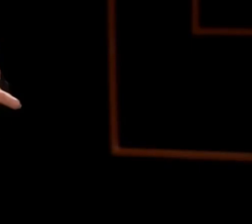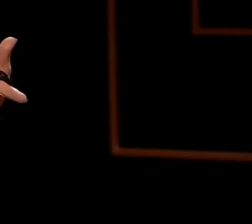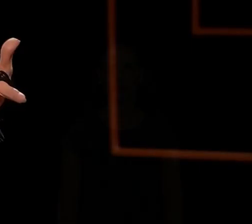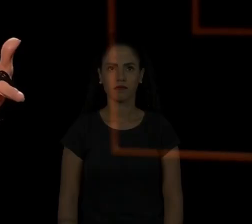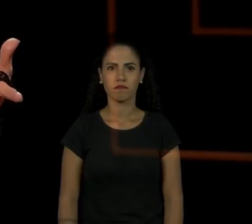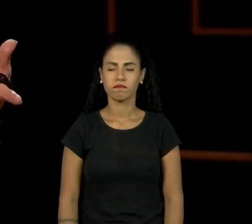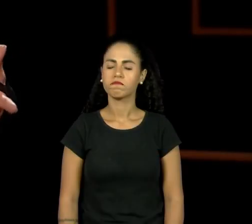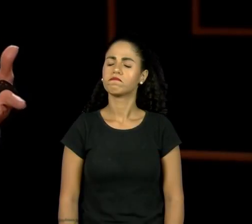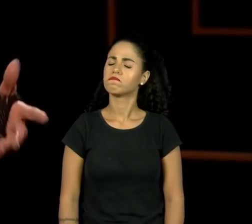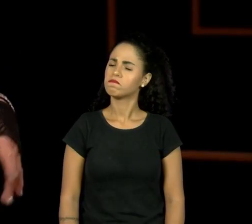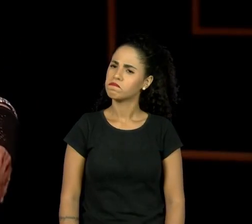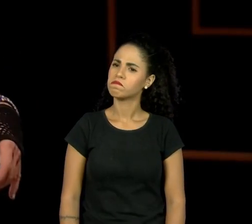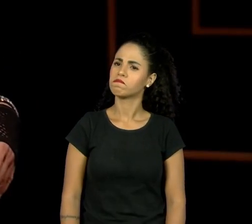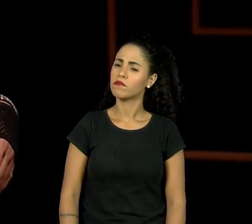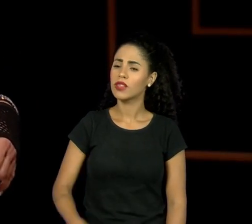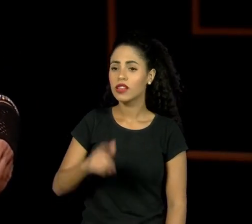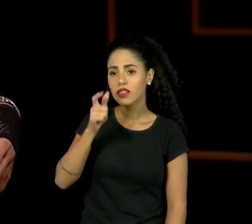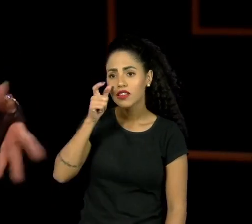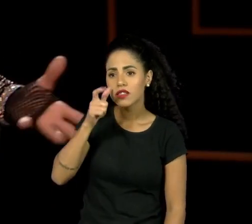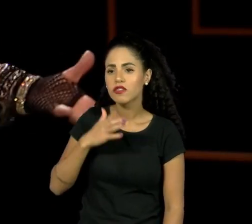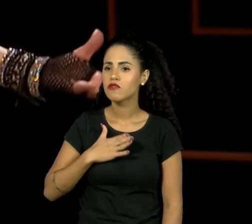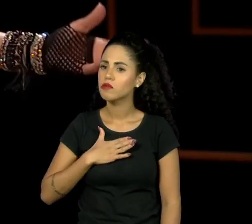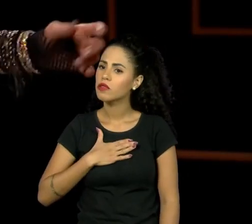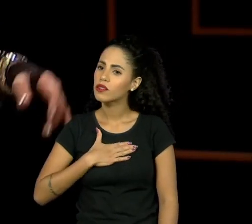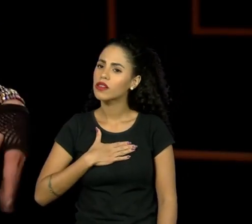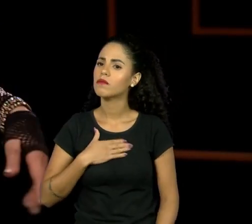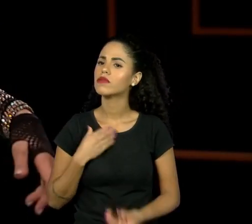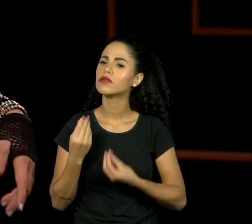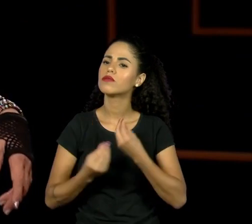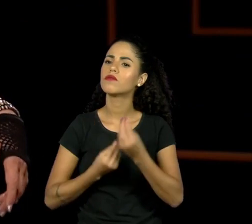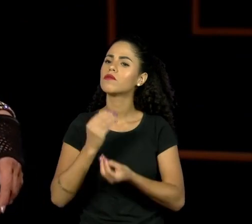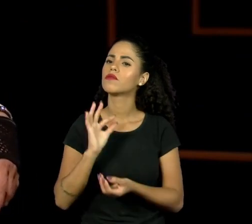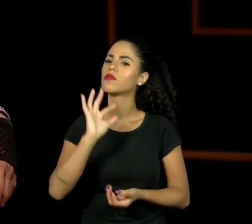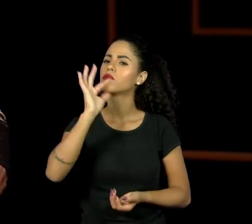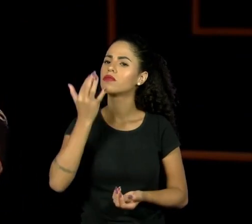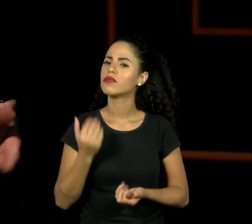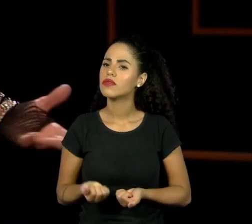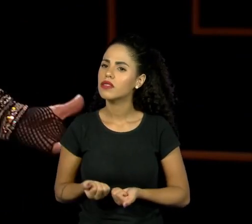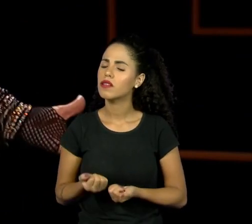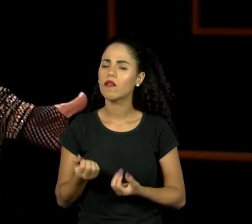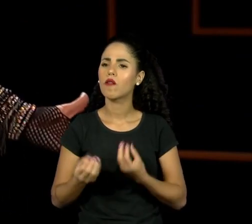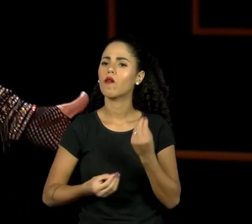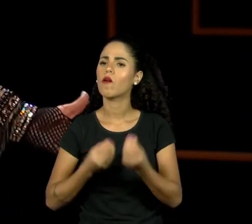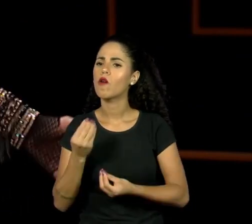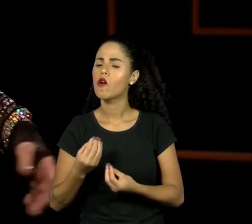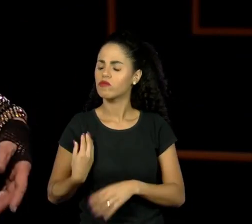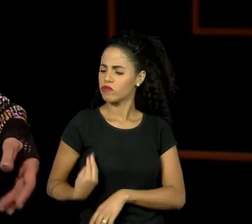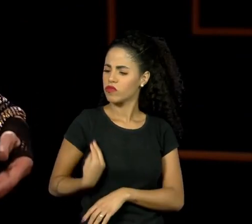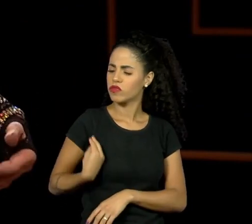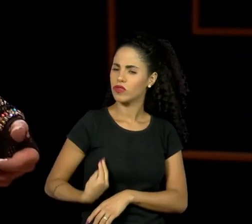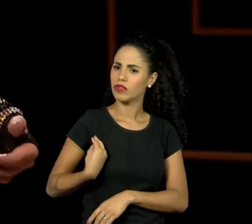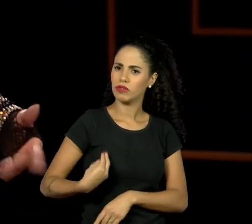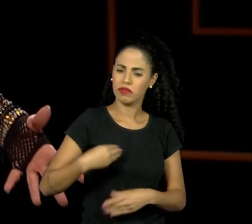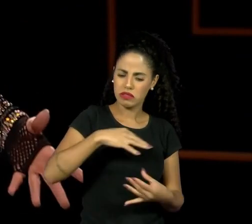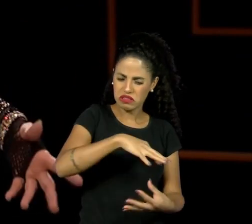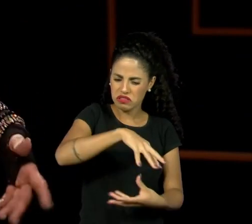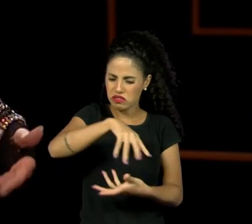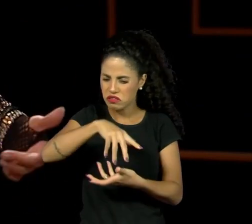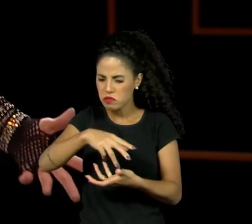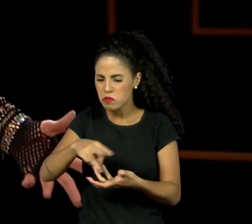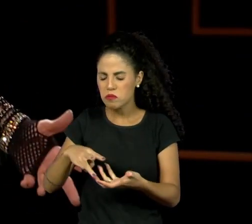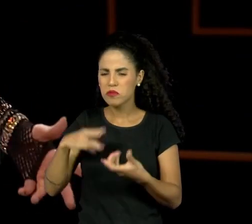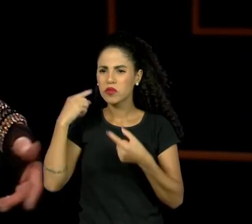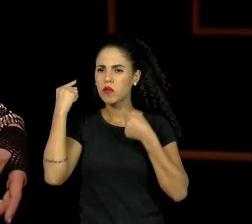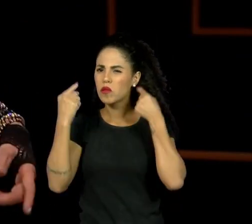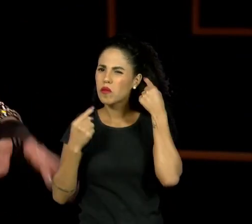Olha que coisa, né? E eu queria isso, sabe? Eu falei, como é que vai ser isso, gente? Sabe? Como é que é viver nesse mundo de doido? Sabe